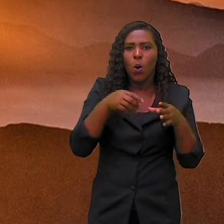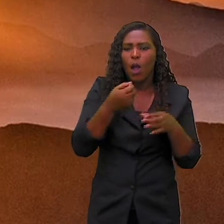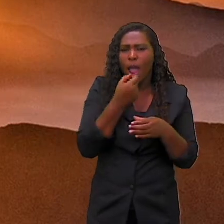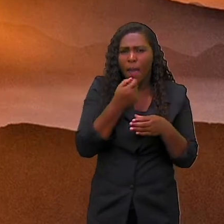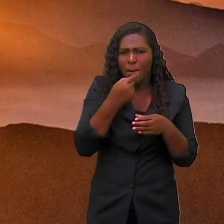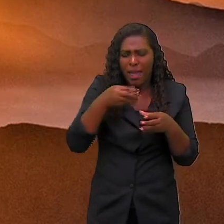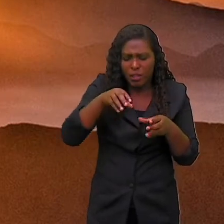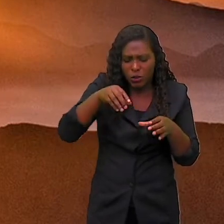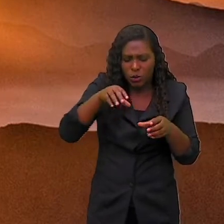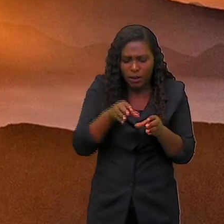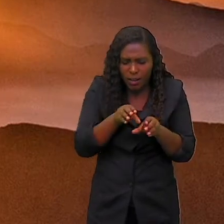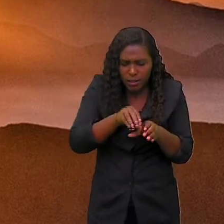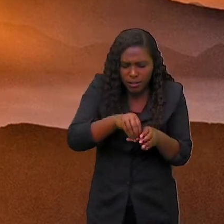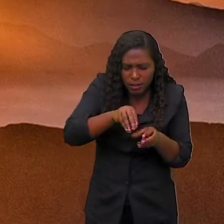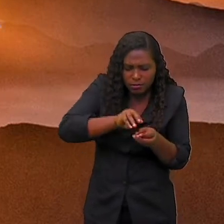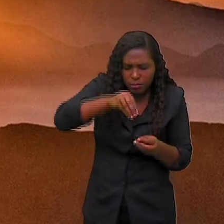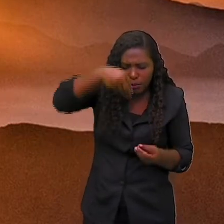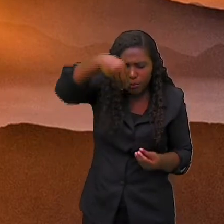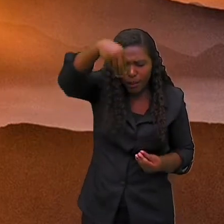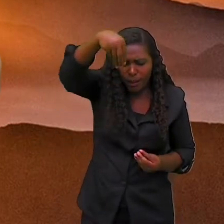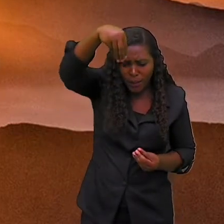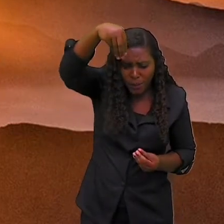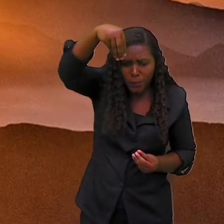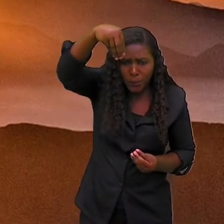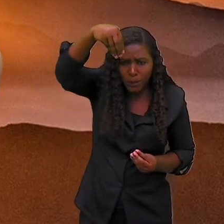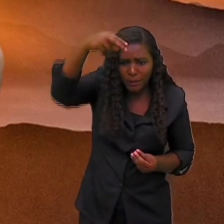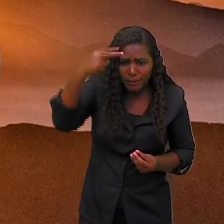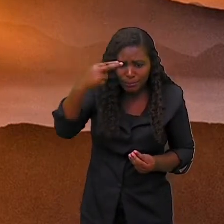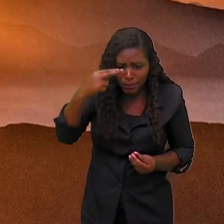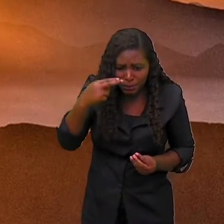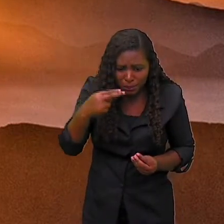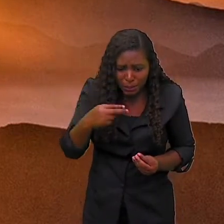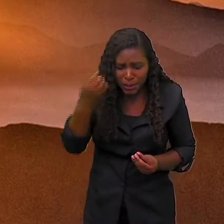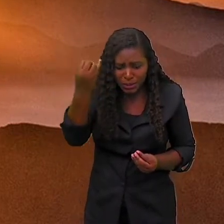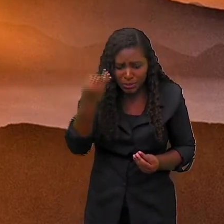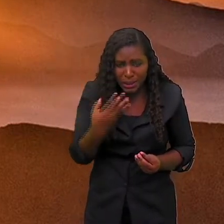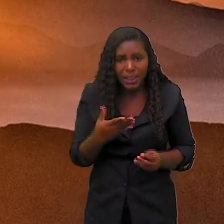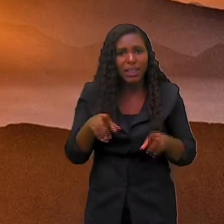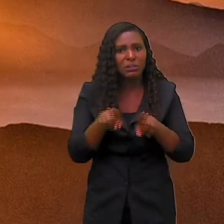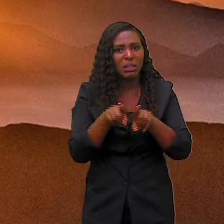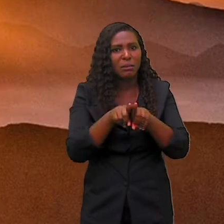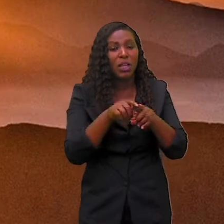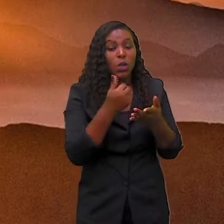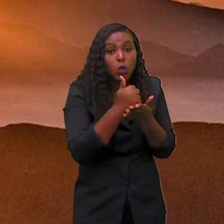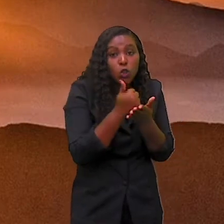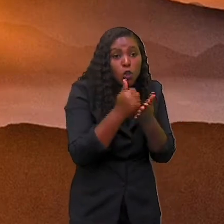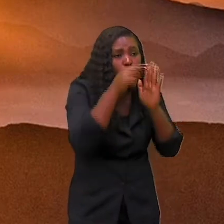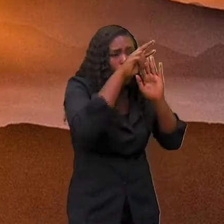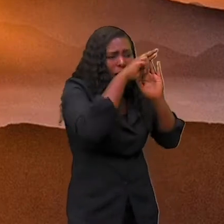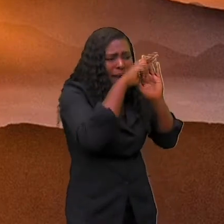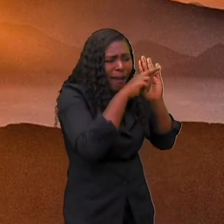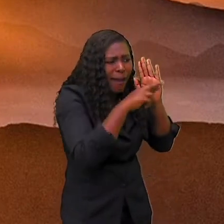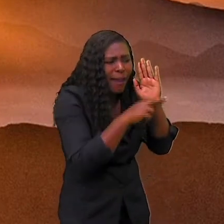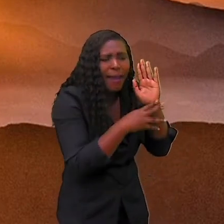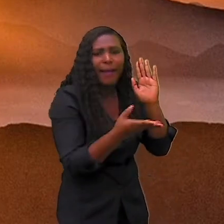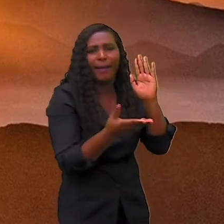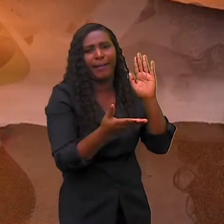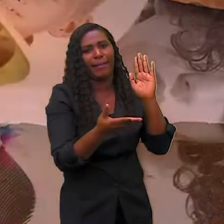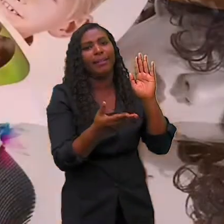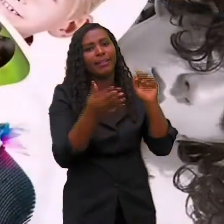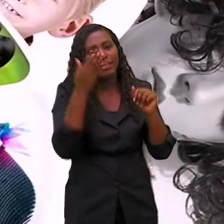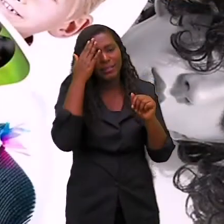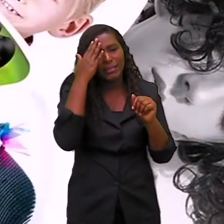de instruções, regras de jogo, não é mesmo? Muita coisa aí. E por último,